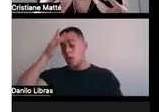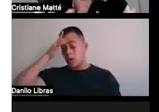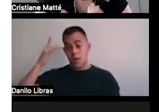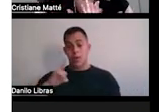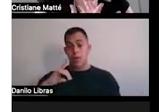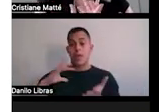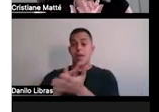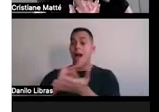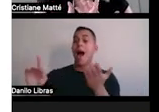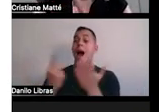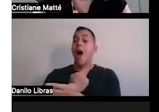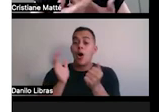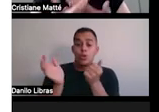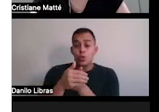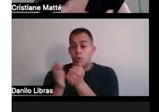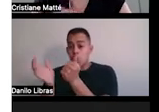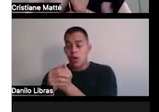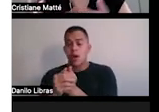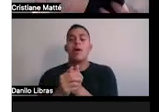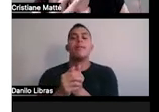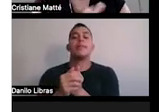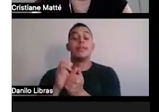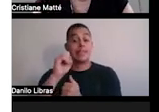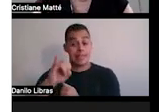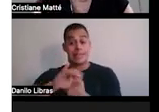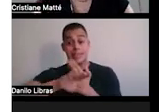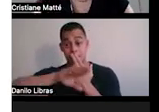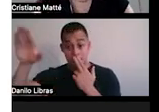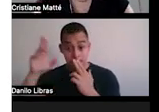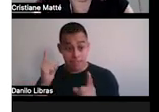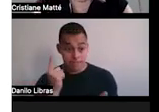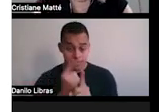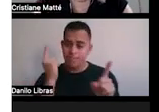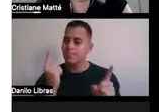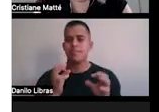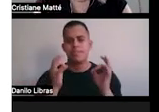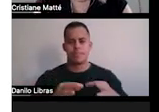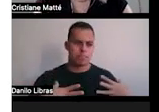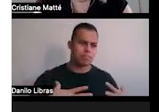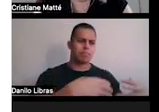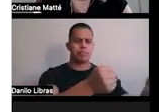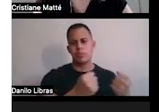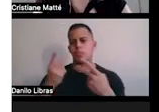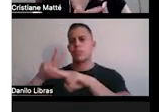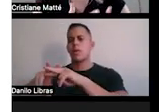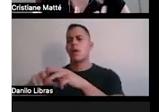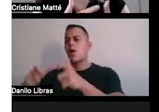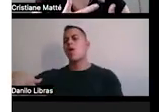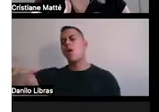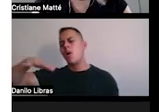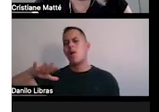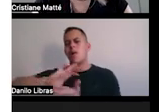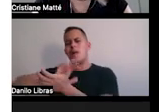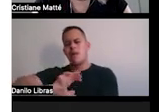efetivamente escondidos naquela região, né? E se os nazistas então os encontrassem, eles seriam levados para os campos de concentração. E